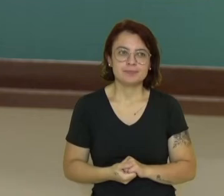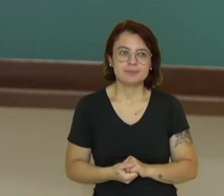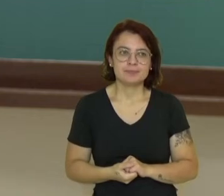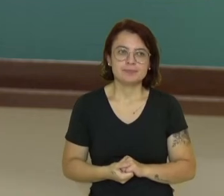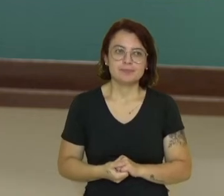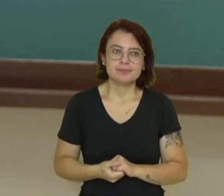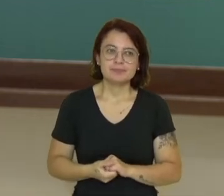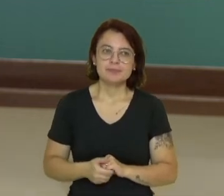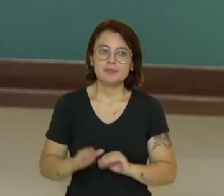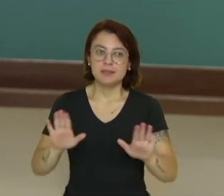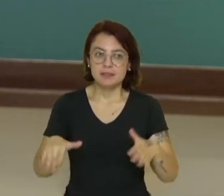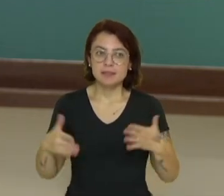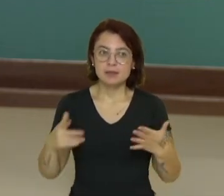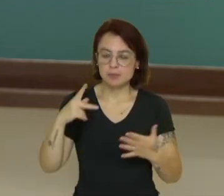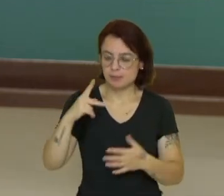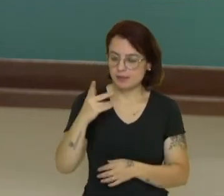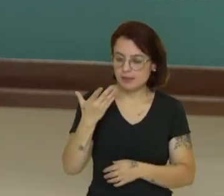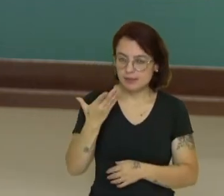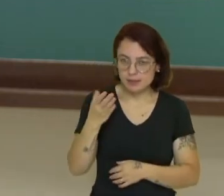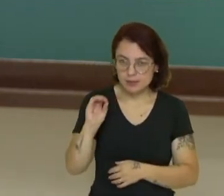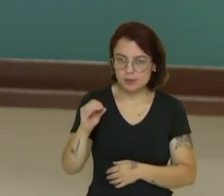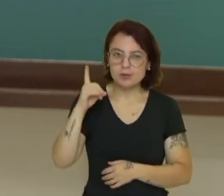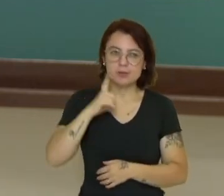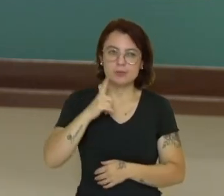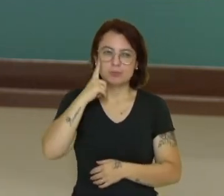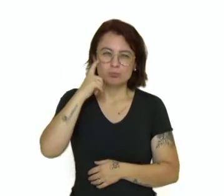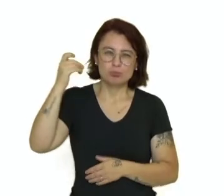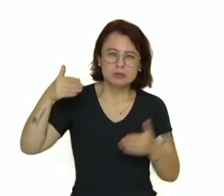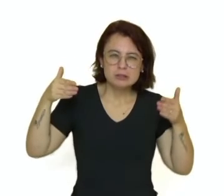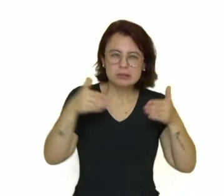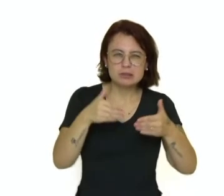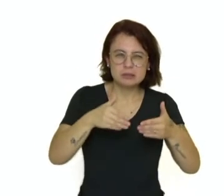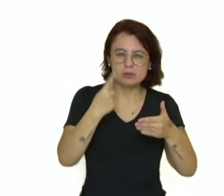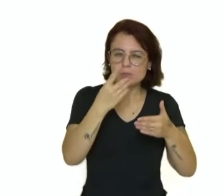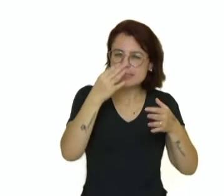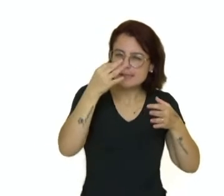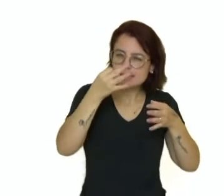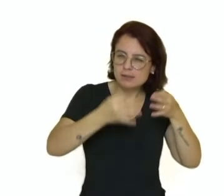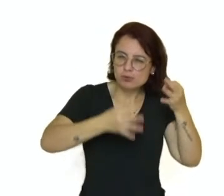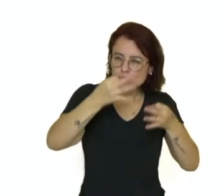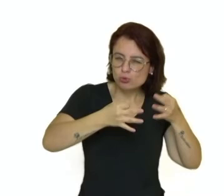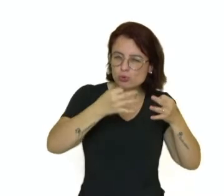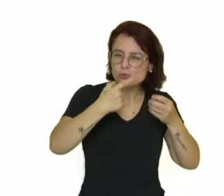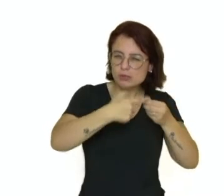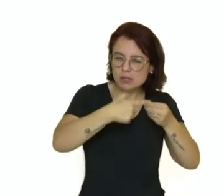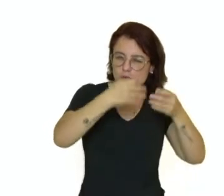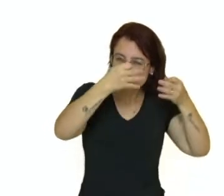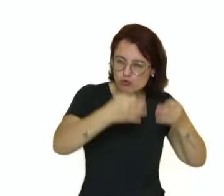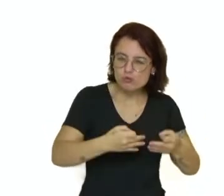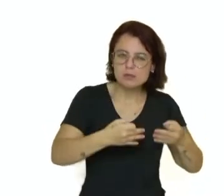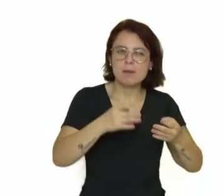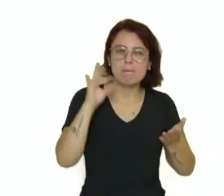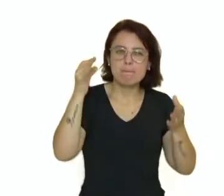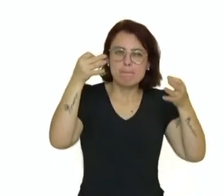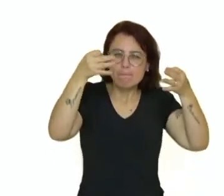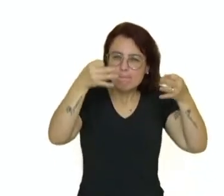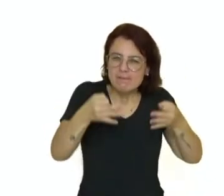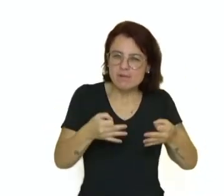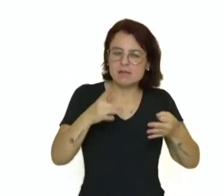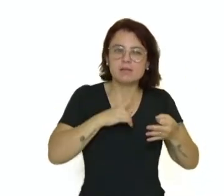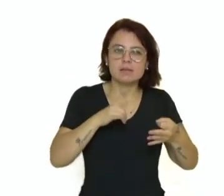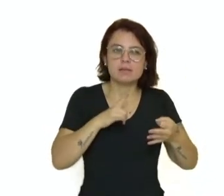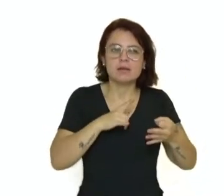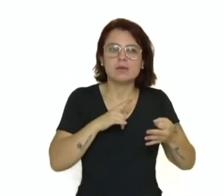né? Enquanto o Platão idealizava uma sociedade justa e perfeita, onde o legislador filósofo seria o